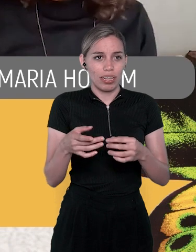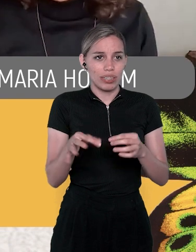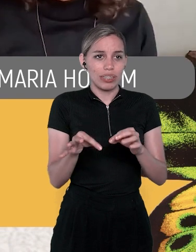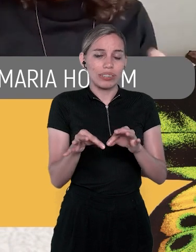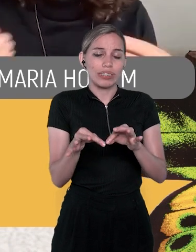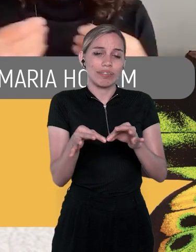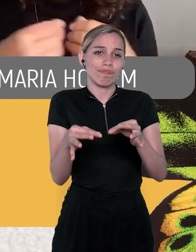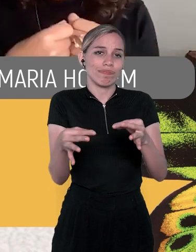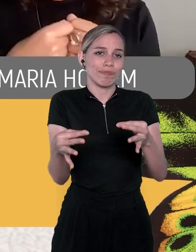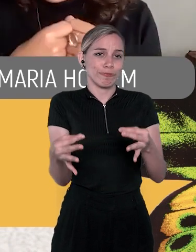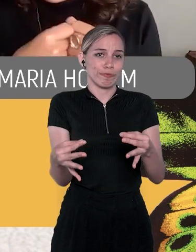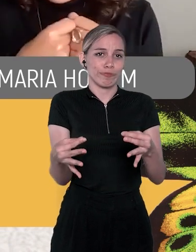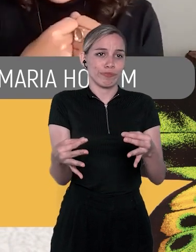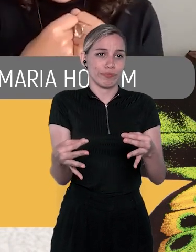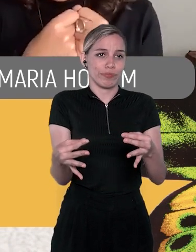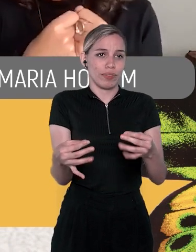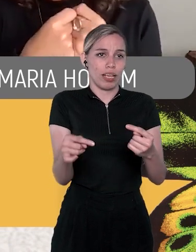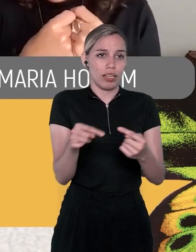frágeis, então